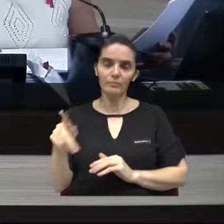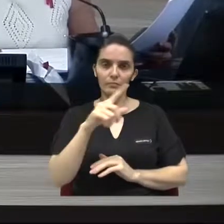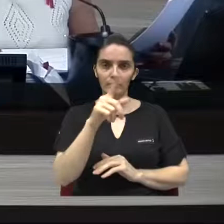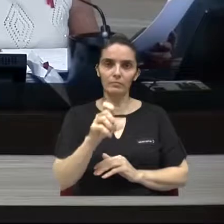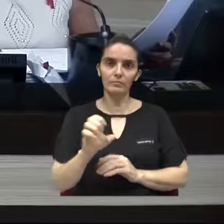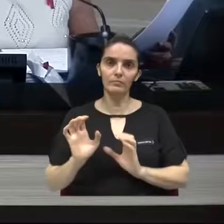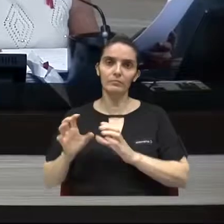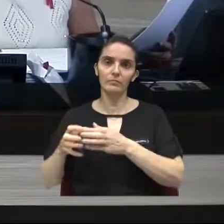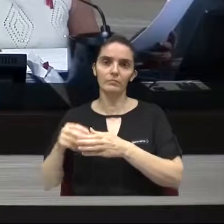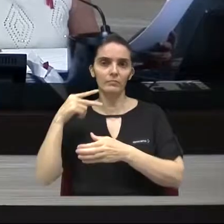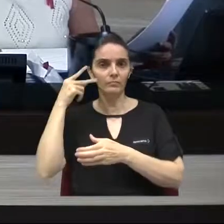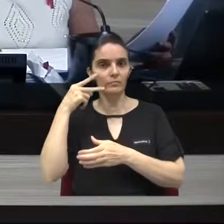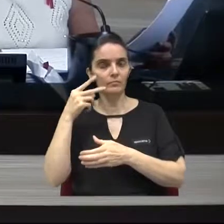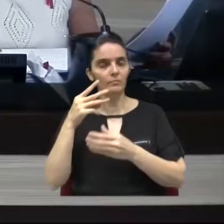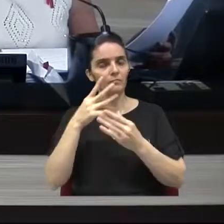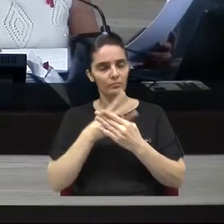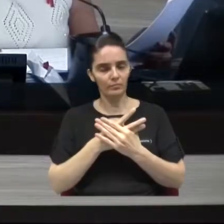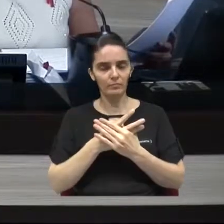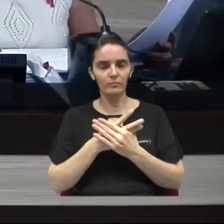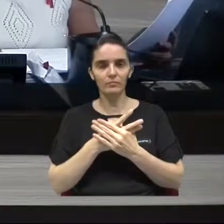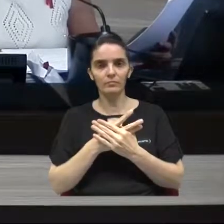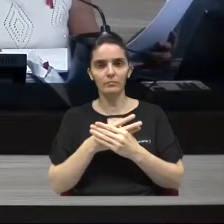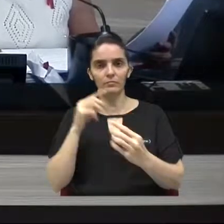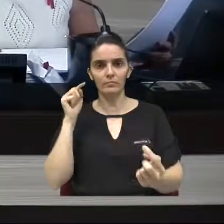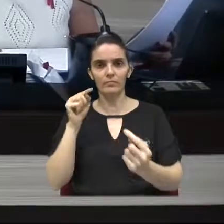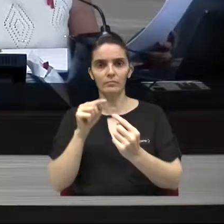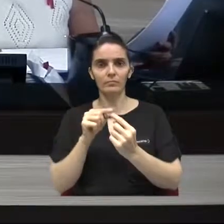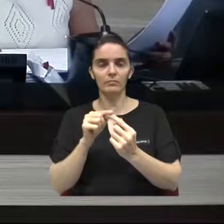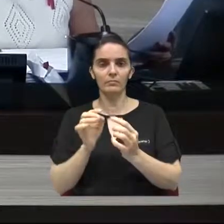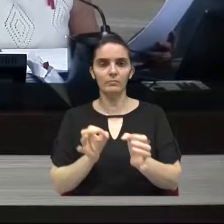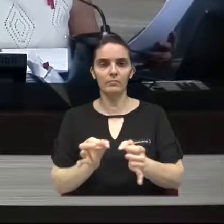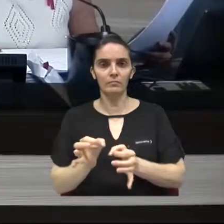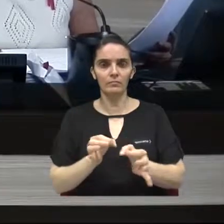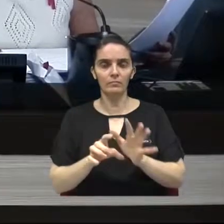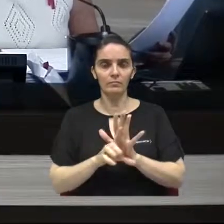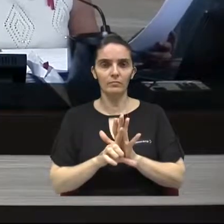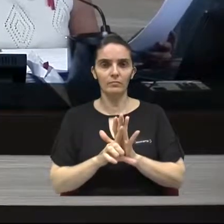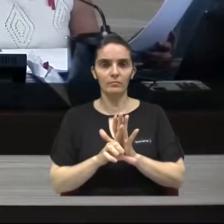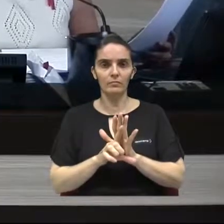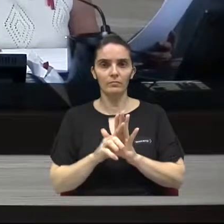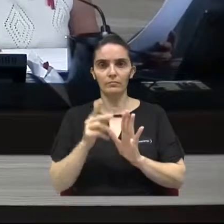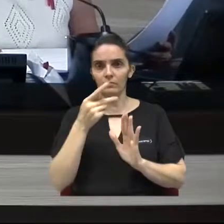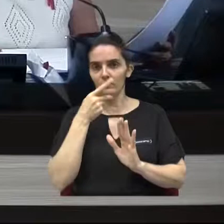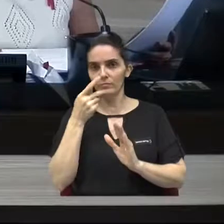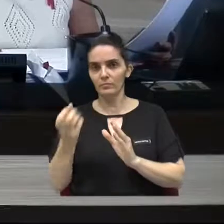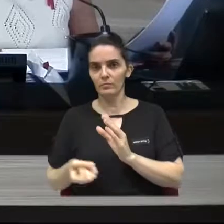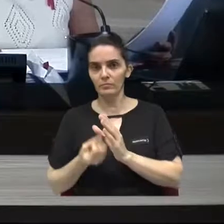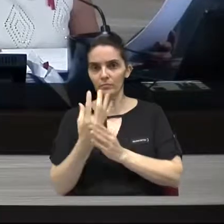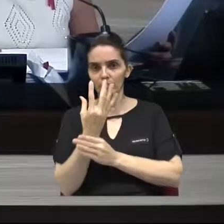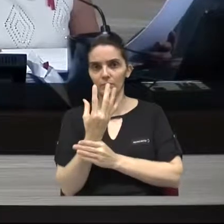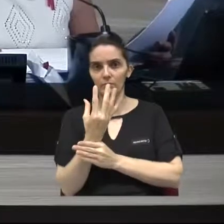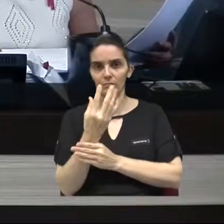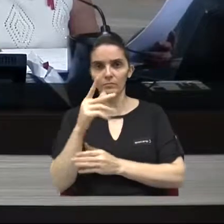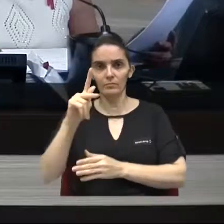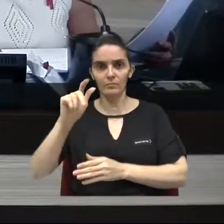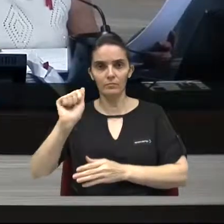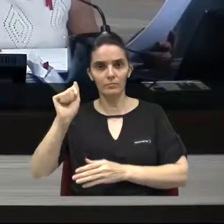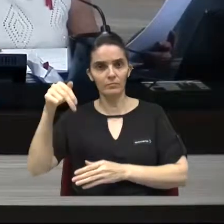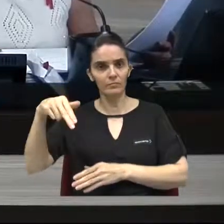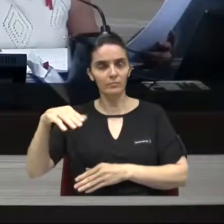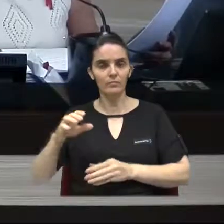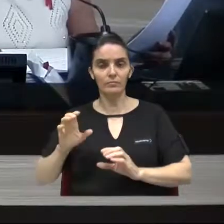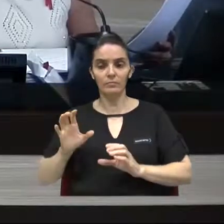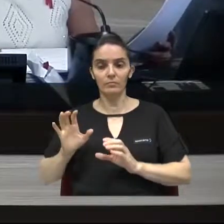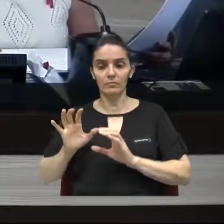vereadores que compõem essa egrégia Câmara Municipal com o objetivo de encaminhar projeto de lei que dispõe da criação do PAM,